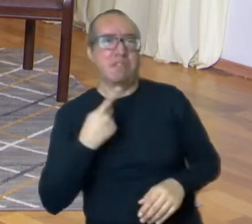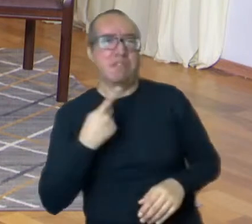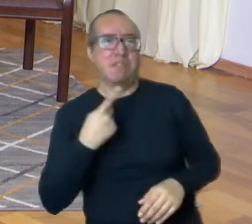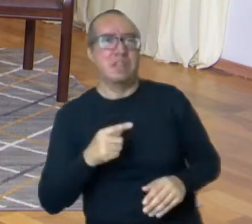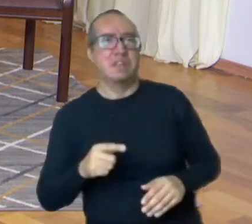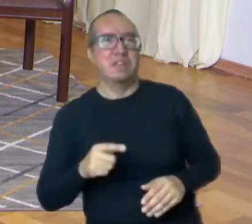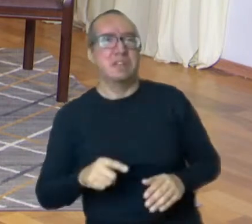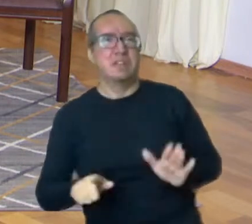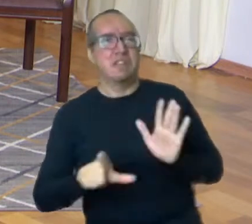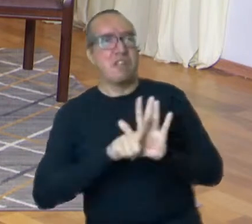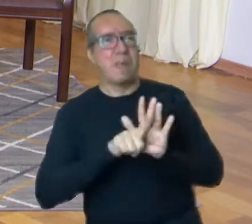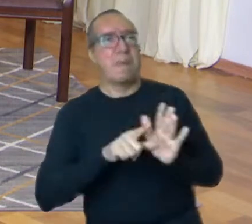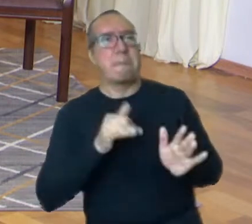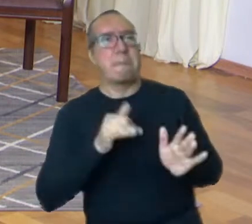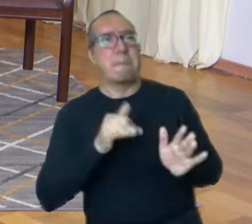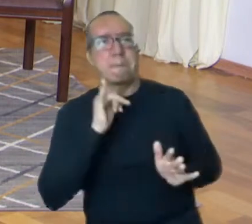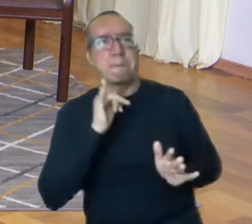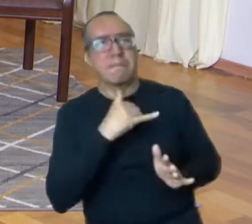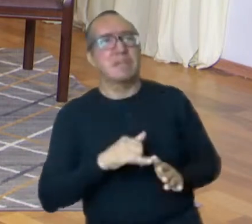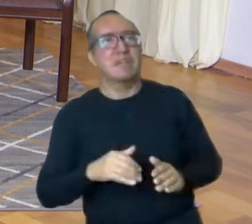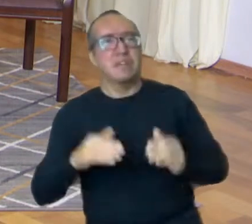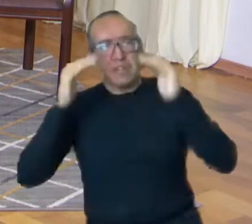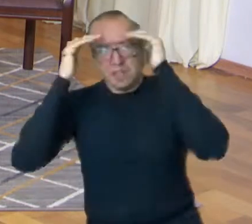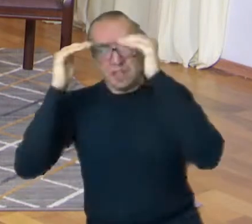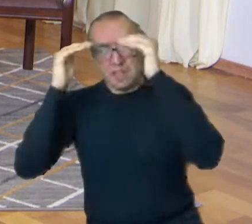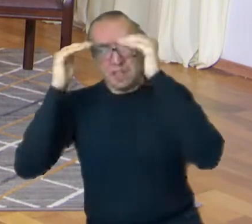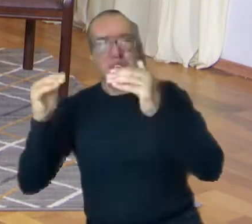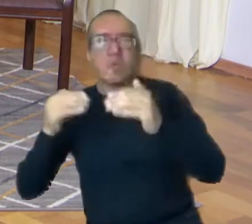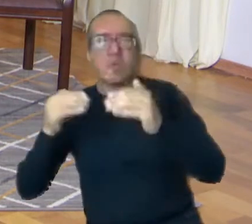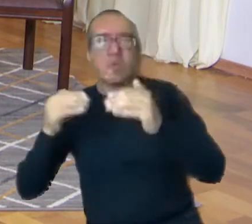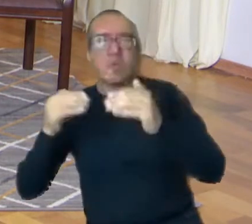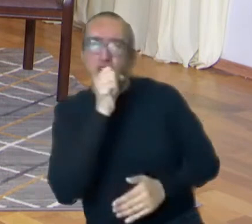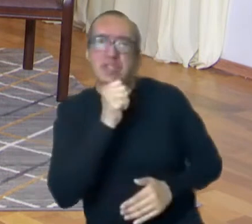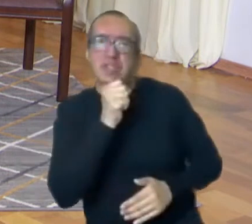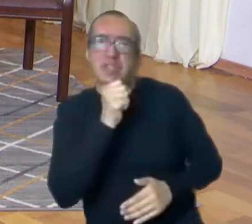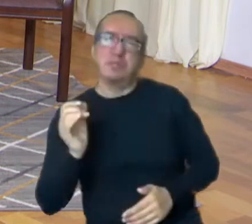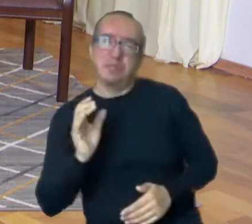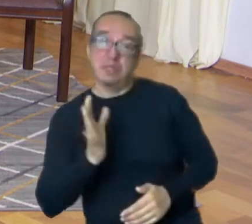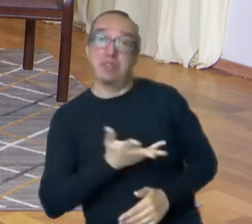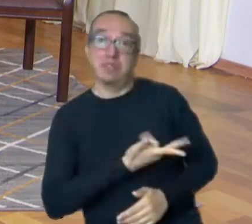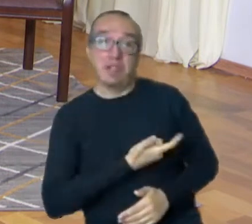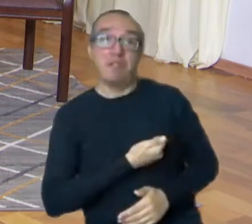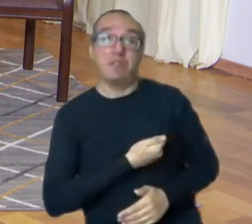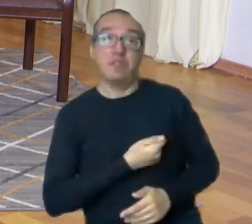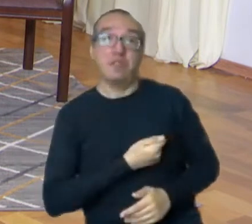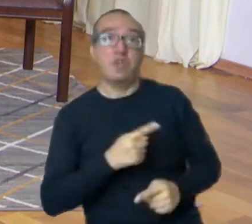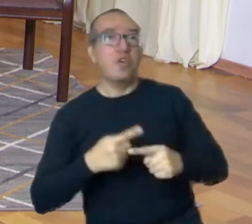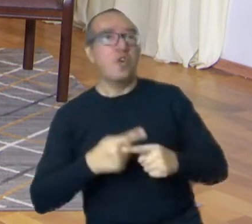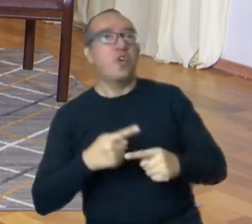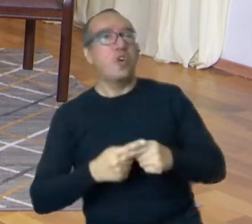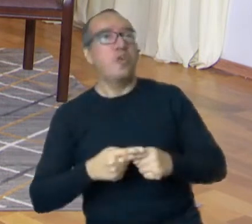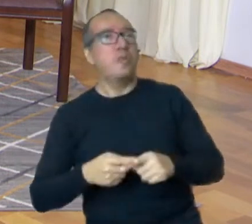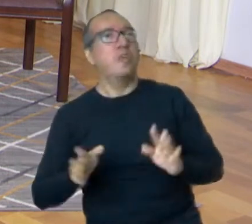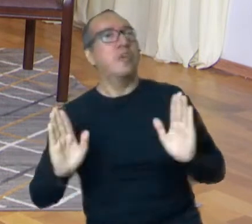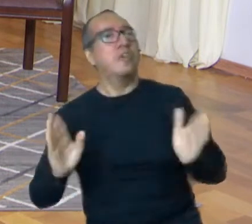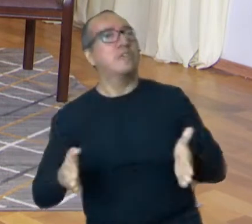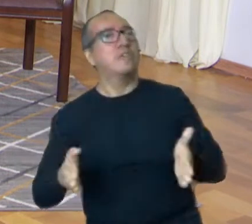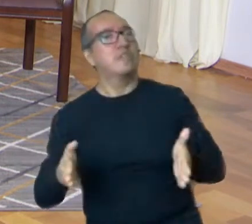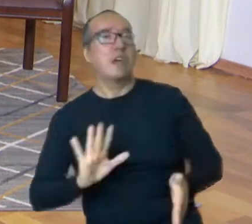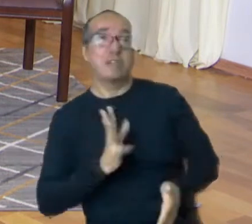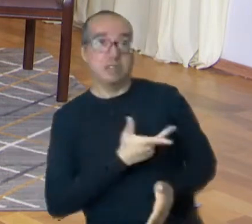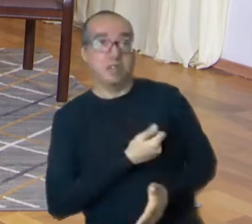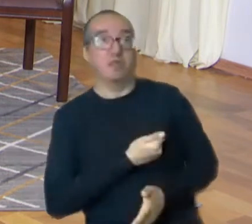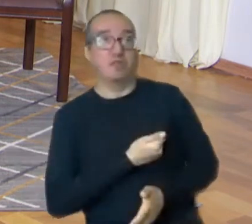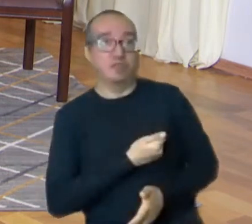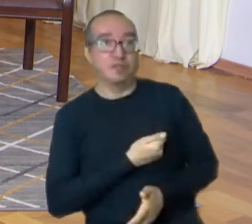ser salvo ou guarda o sábado porque está salvo? Nós guardamos o sábado porque estamos